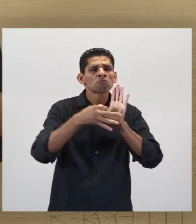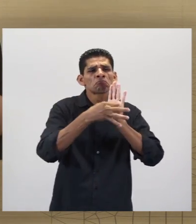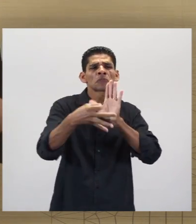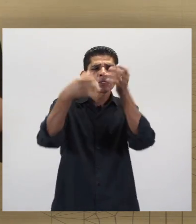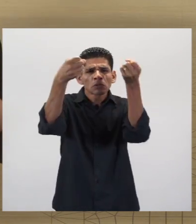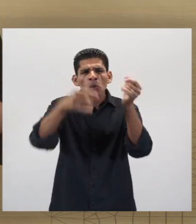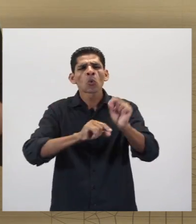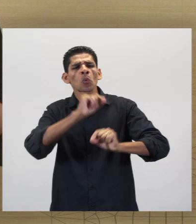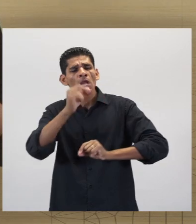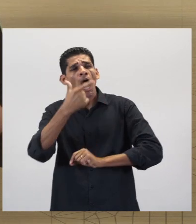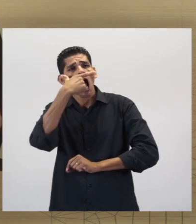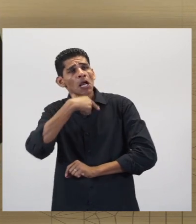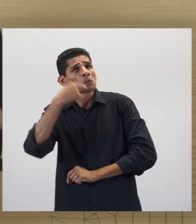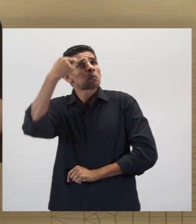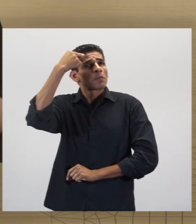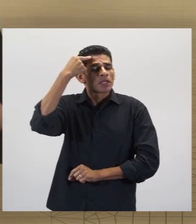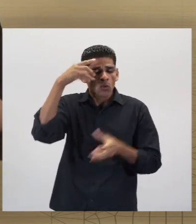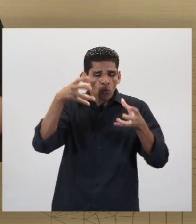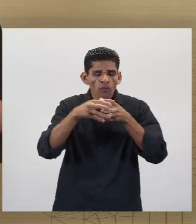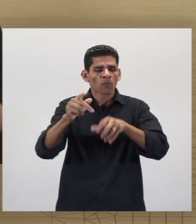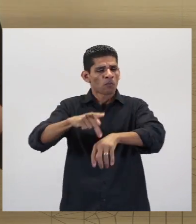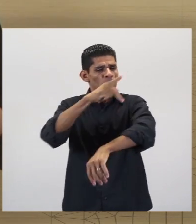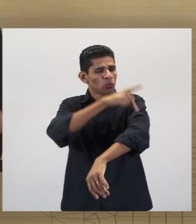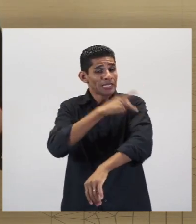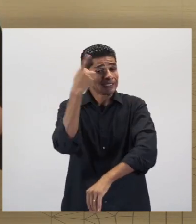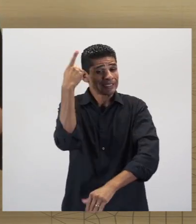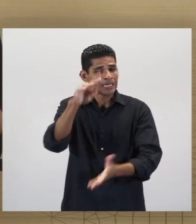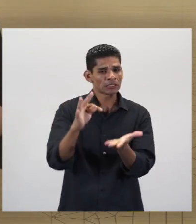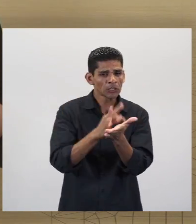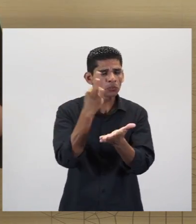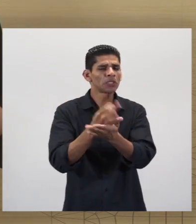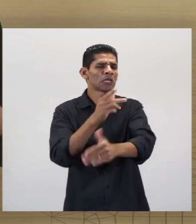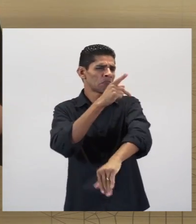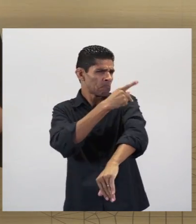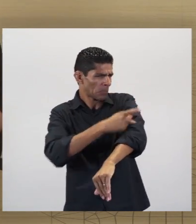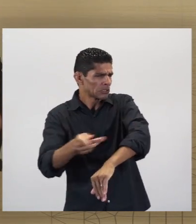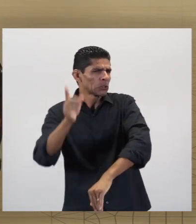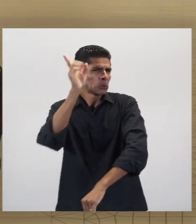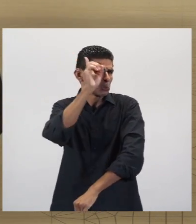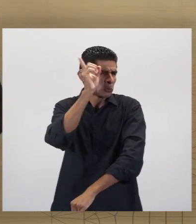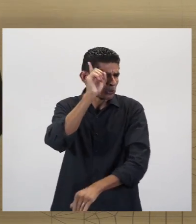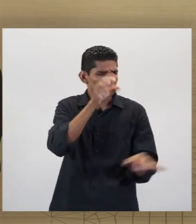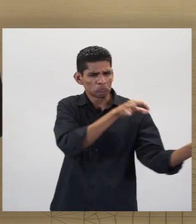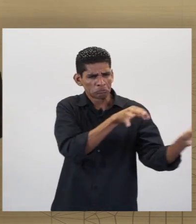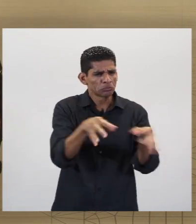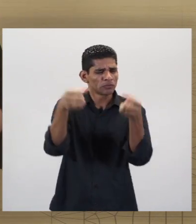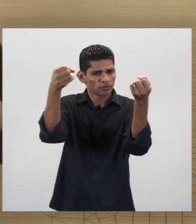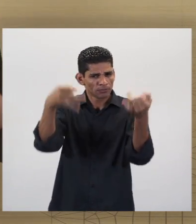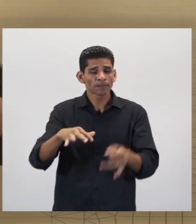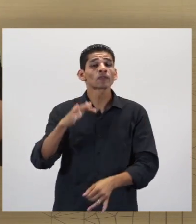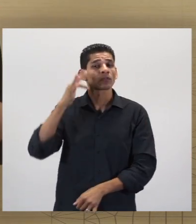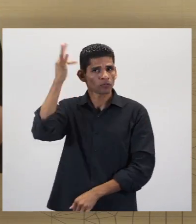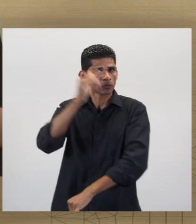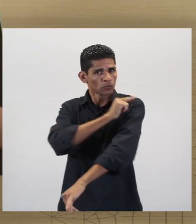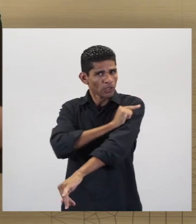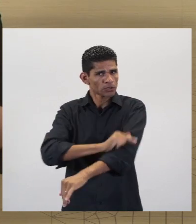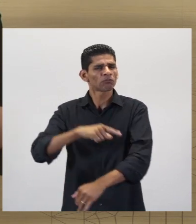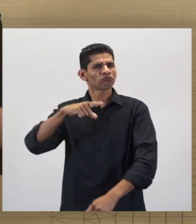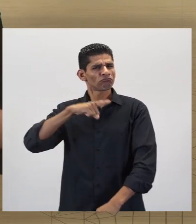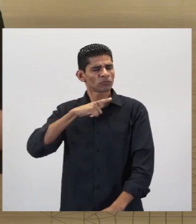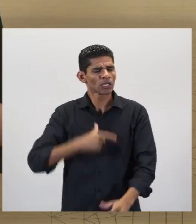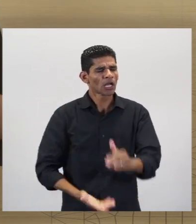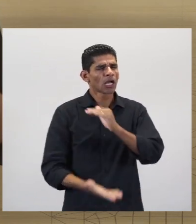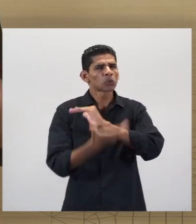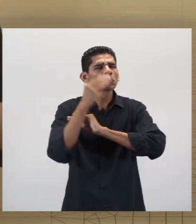os pedagogos utilizam em suas teorias e práticas cotidianas. A filosofia da educação, então, estabelece correntes de